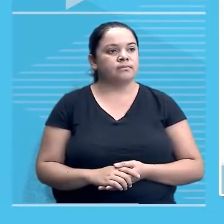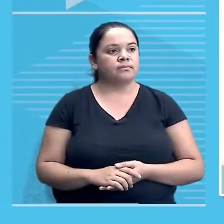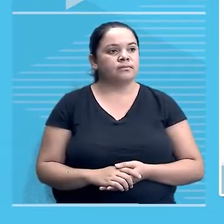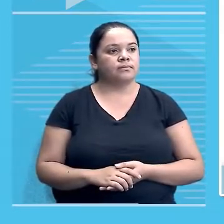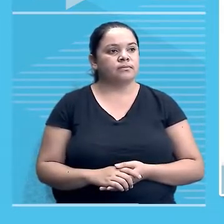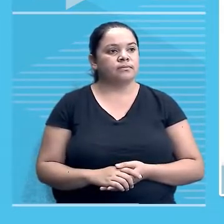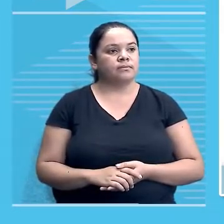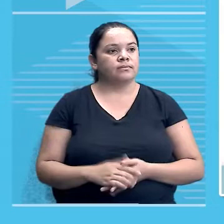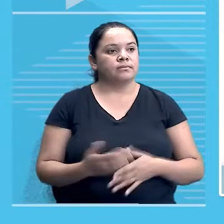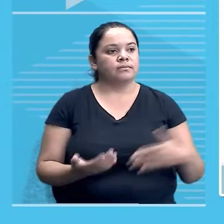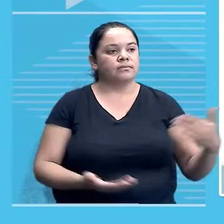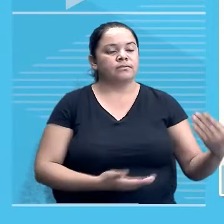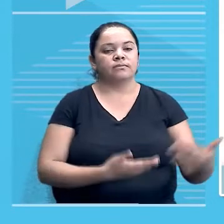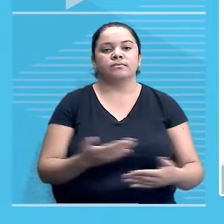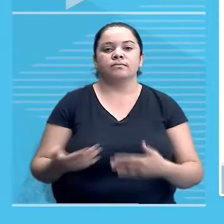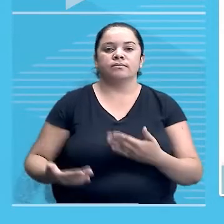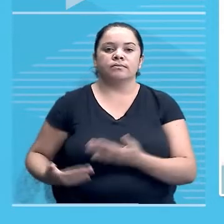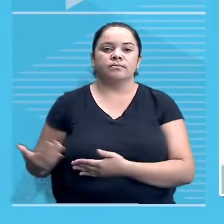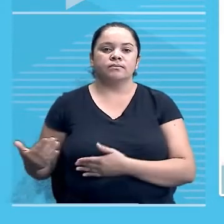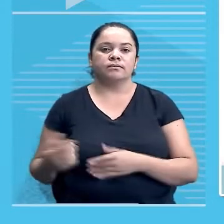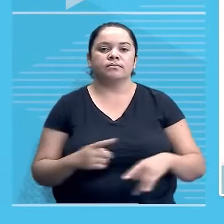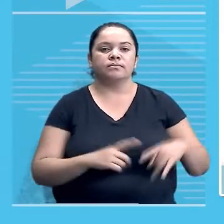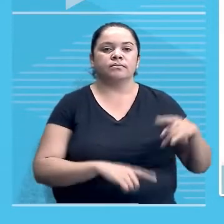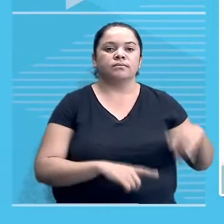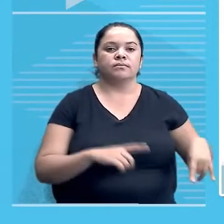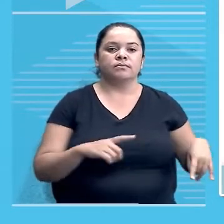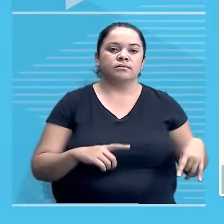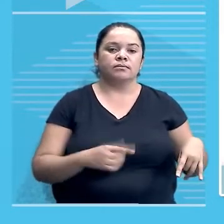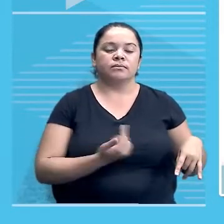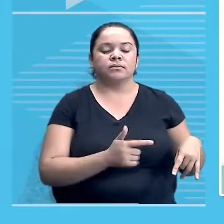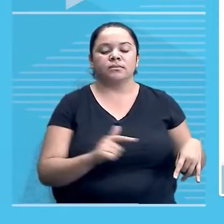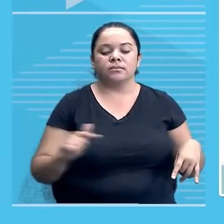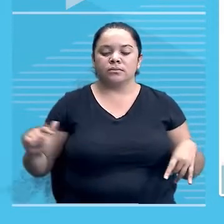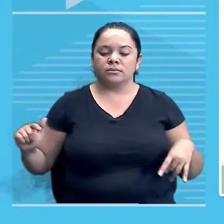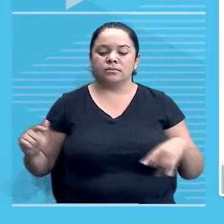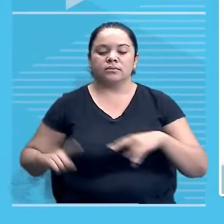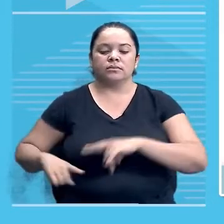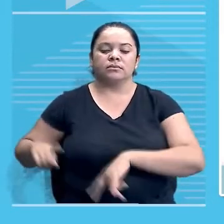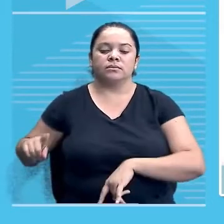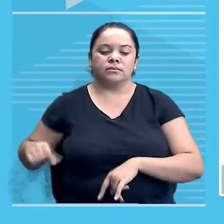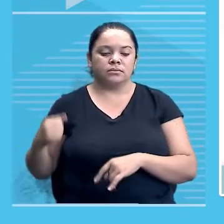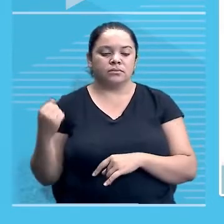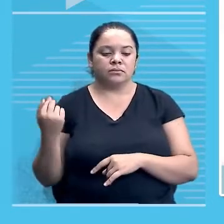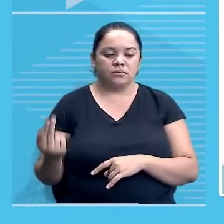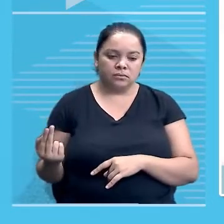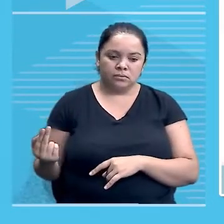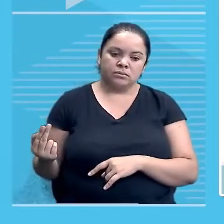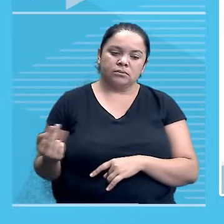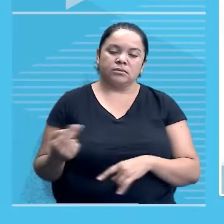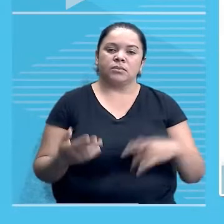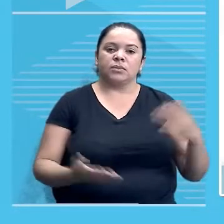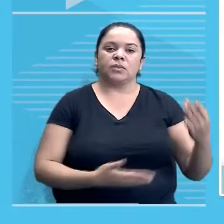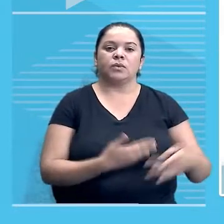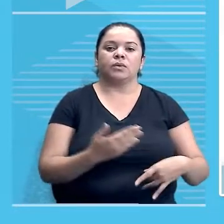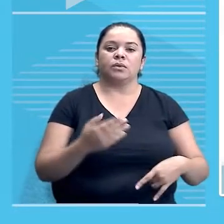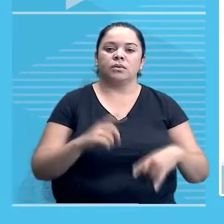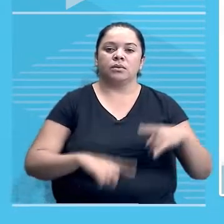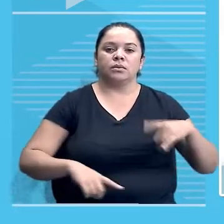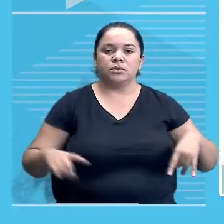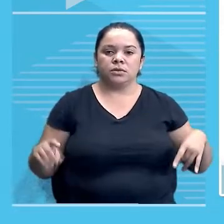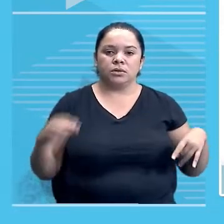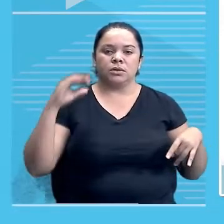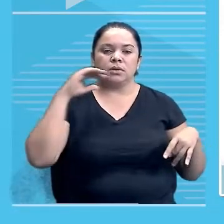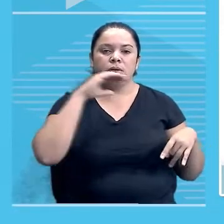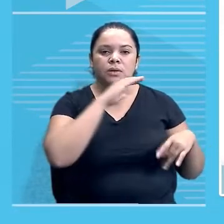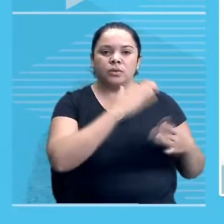outro, ou de uma parte para outra do mesmo material, devido à diferença de